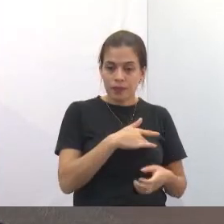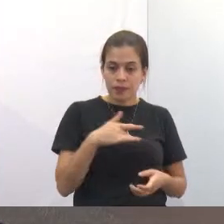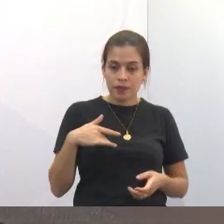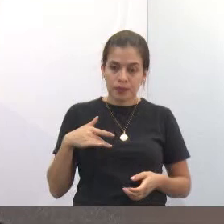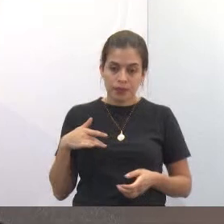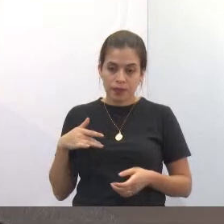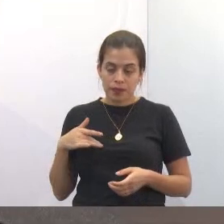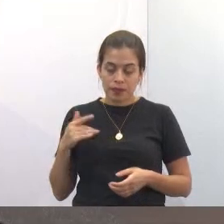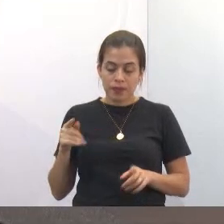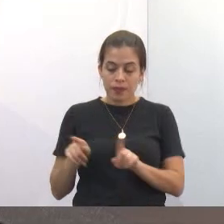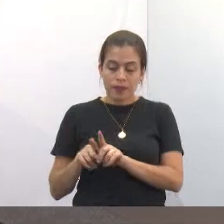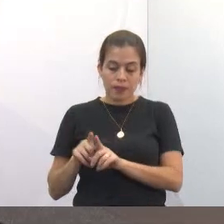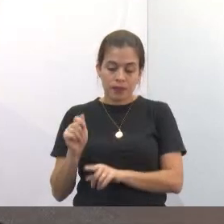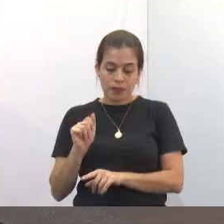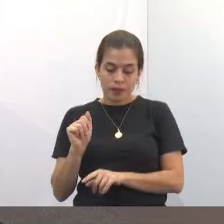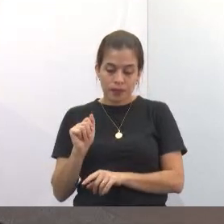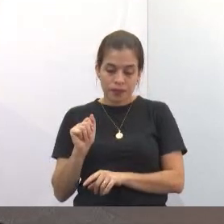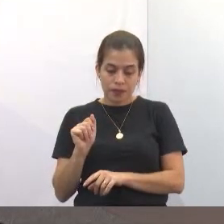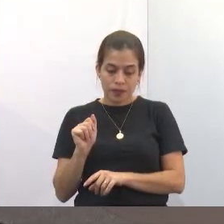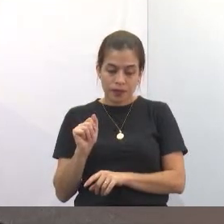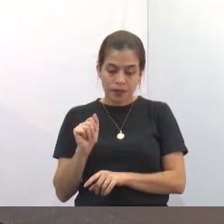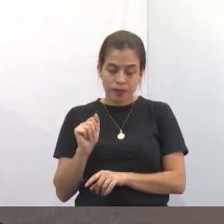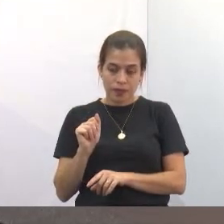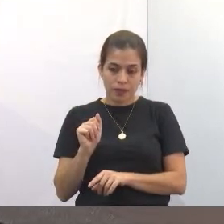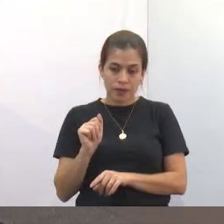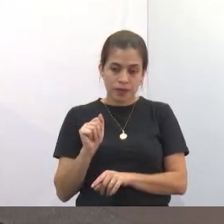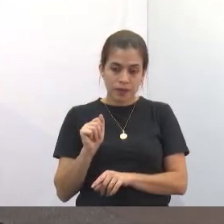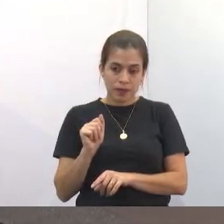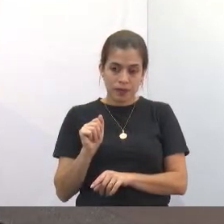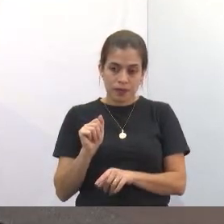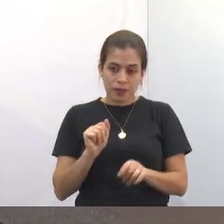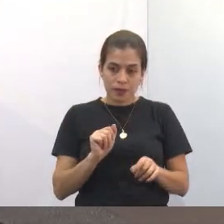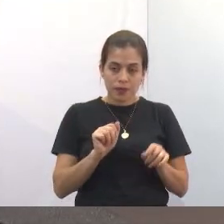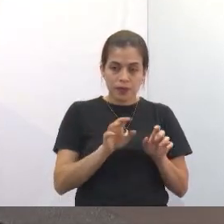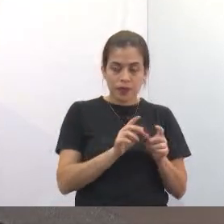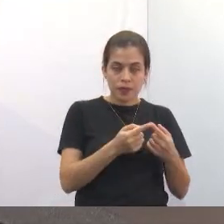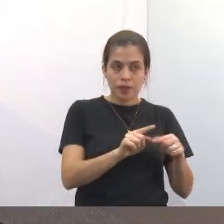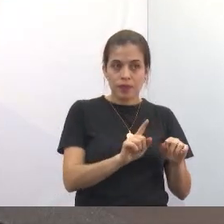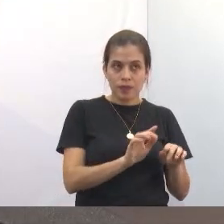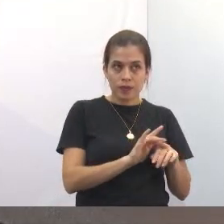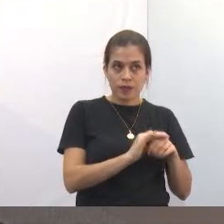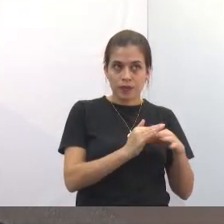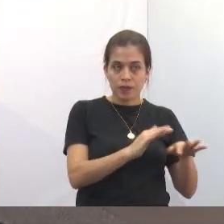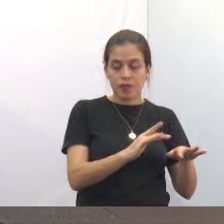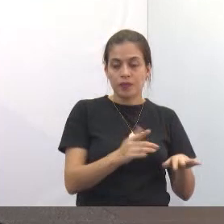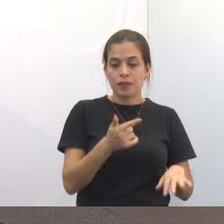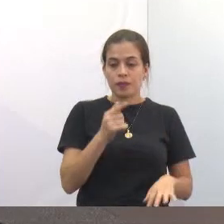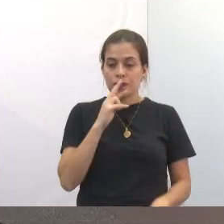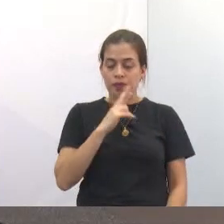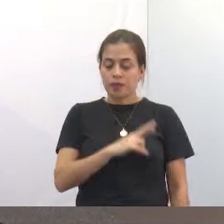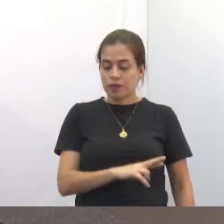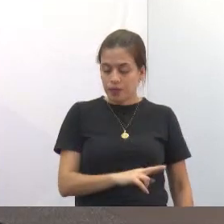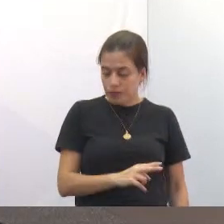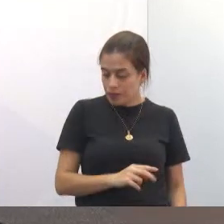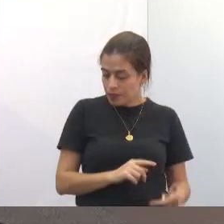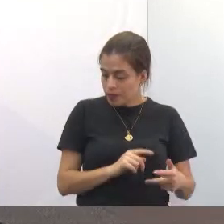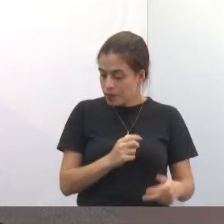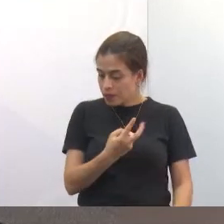ao agente de combate à endemia prejudicado. 2.1. Em caso positivo,